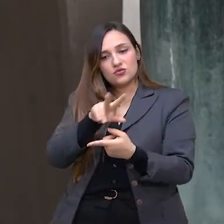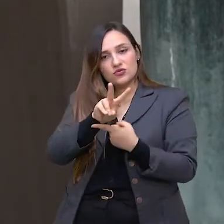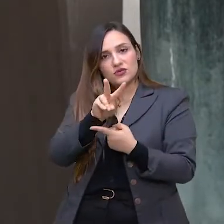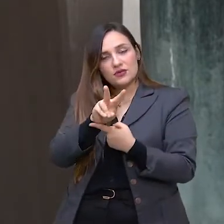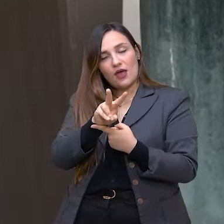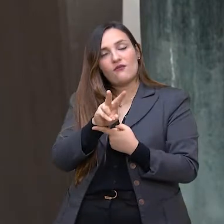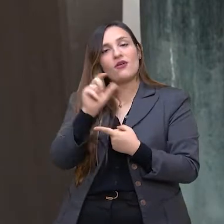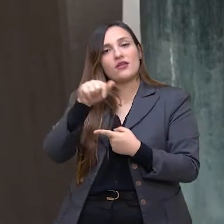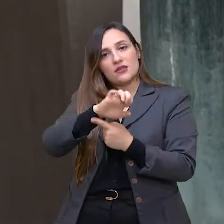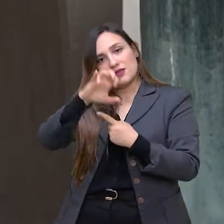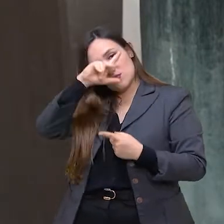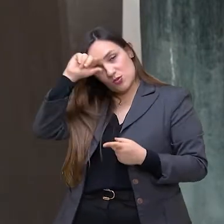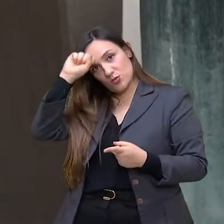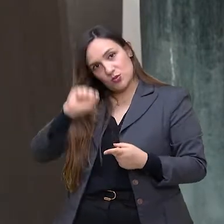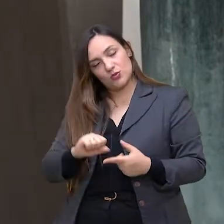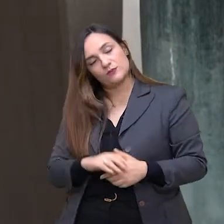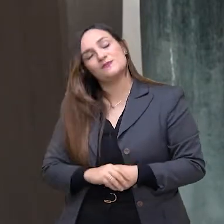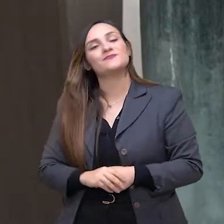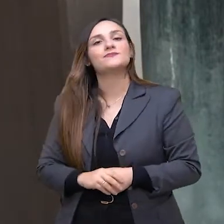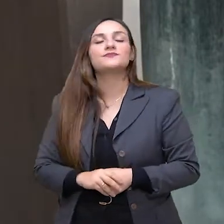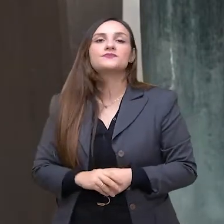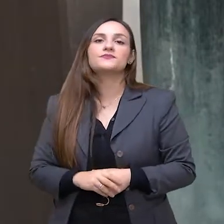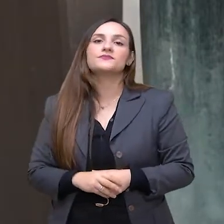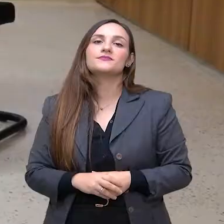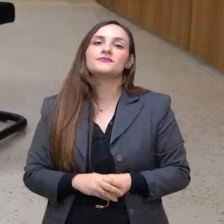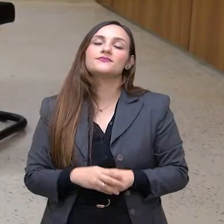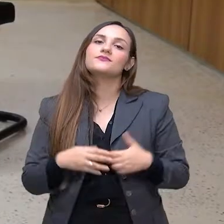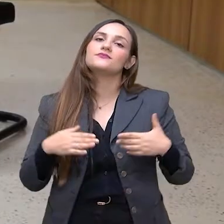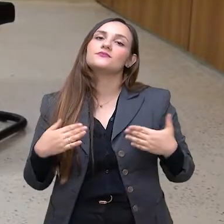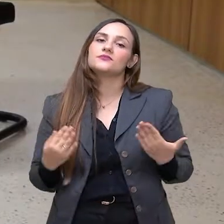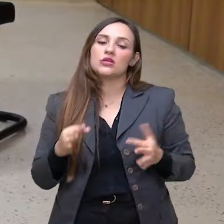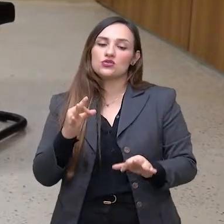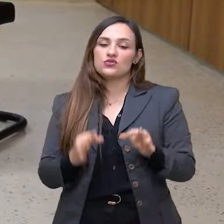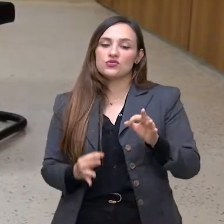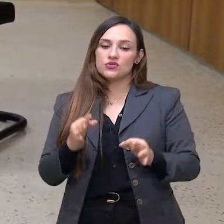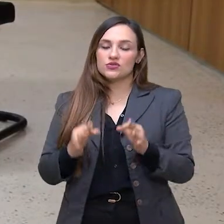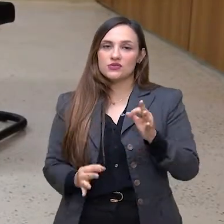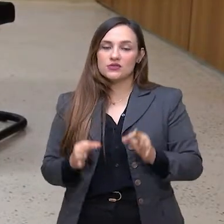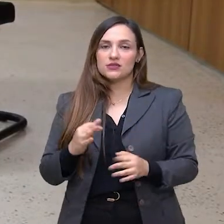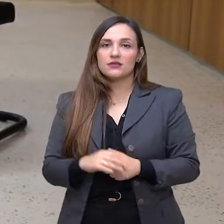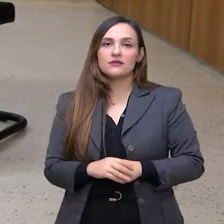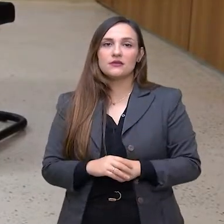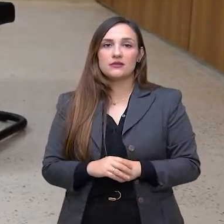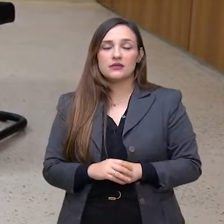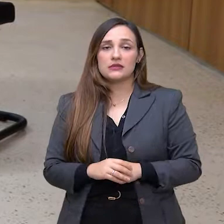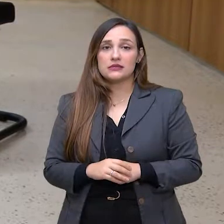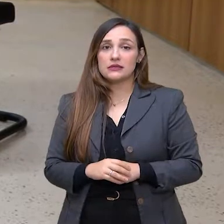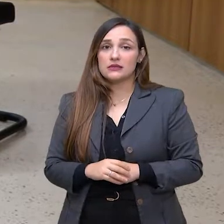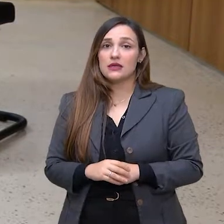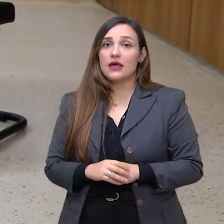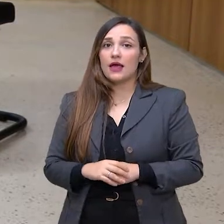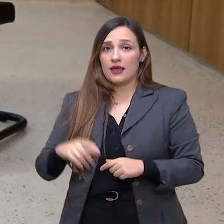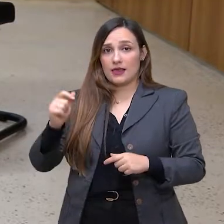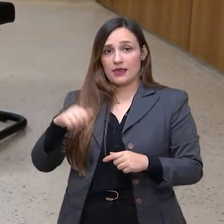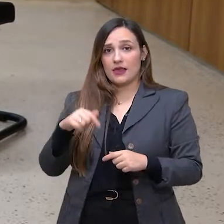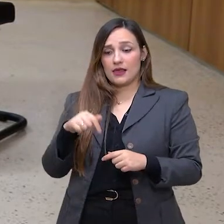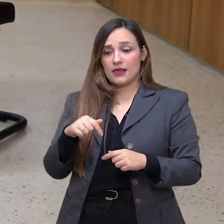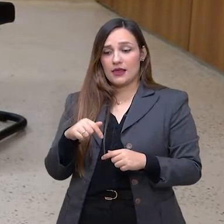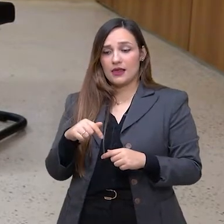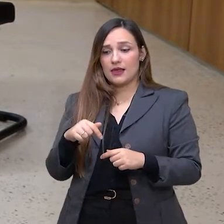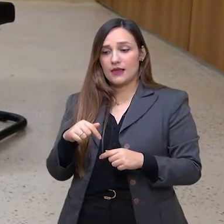Tribunal de Justiça de Mato Grosso do Sul. Magistrada, no ambiente do Tribunal de Justiça,